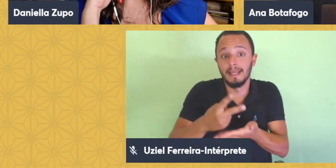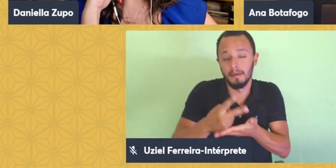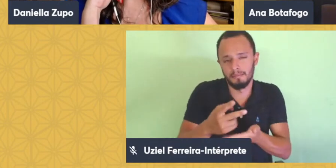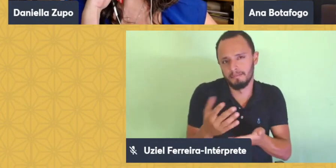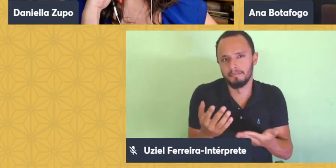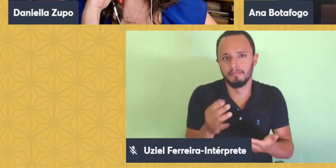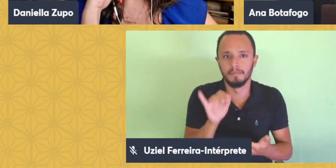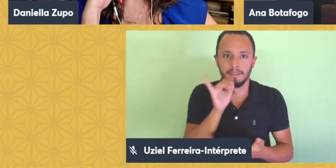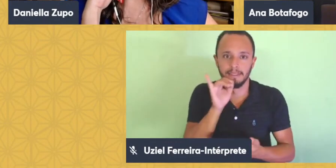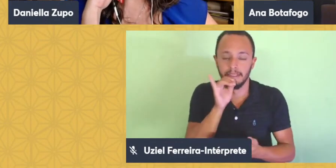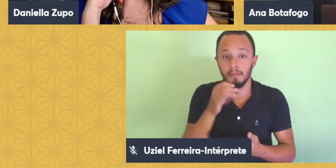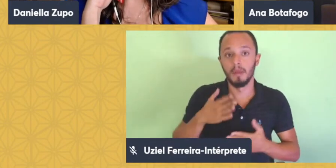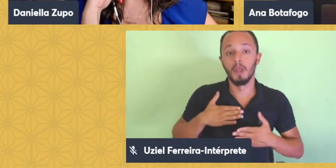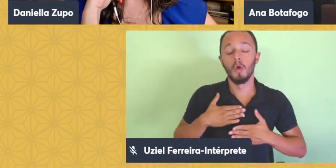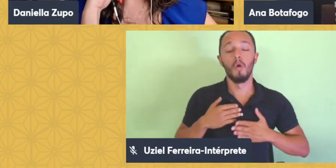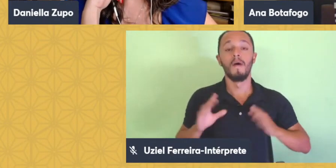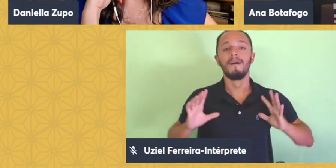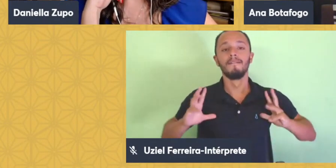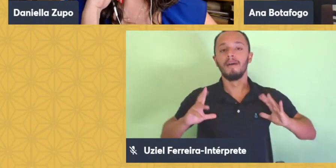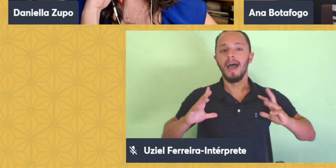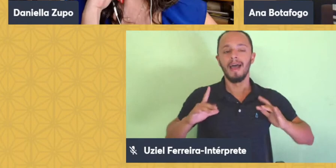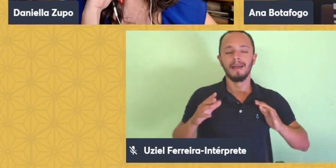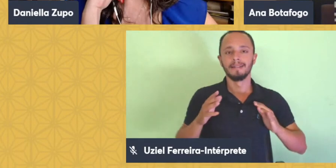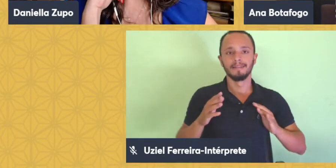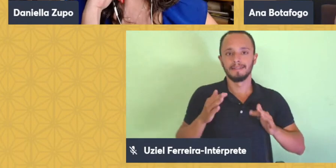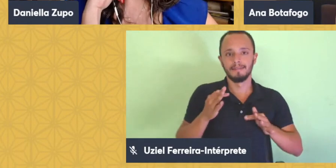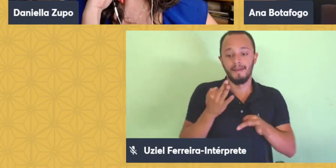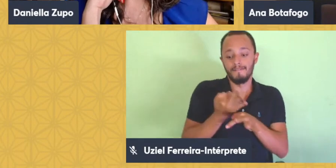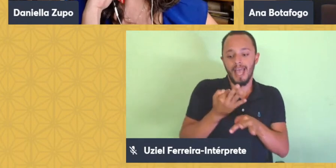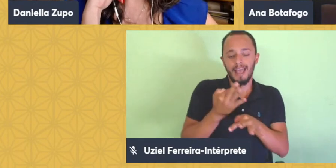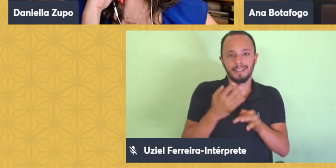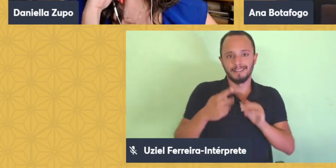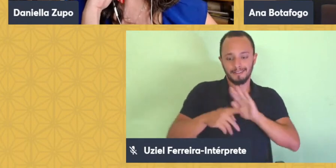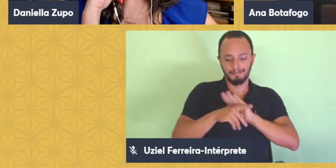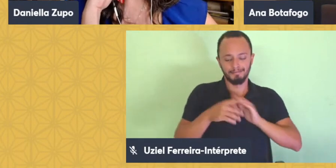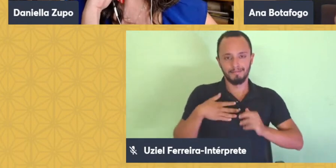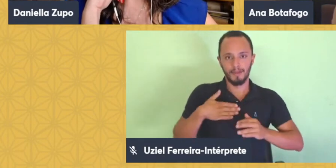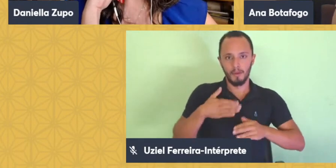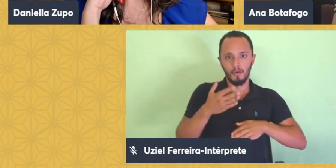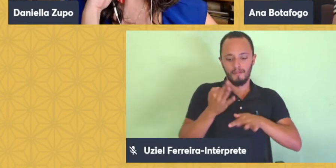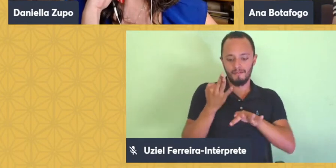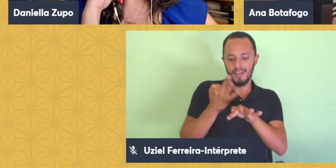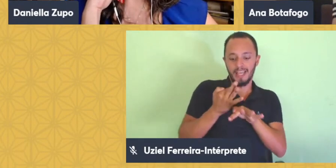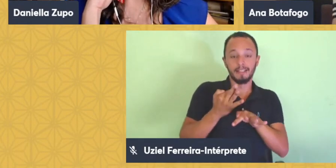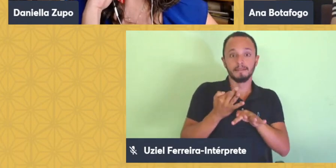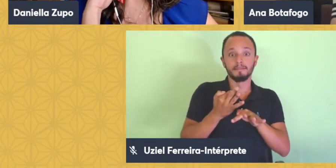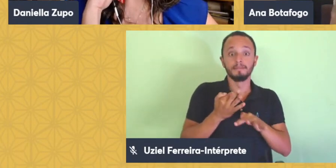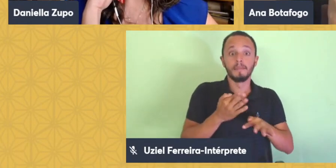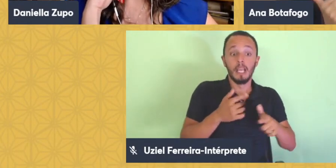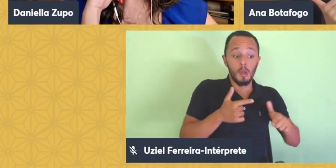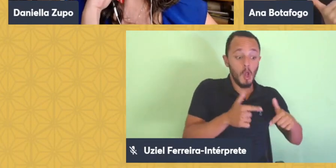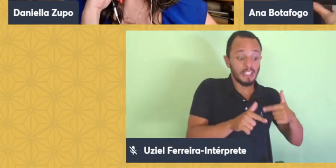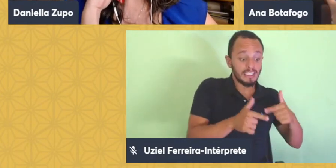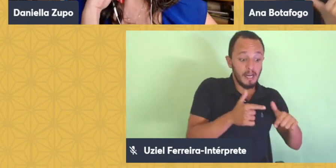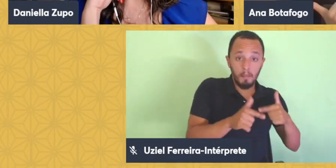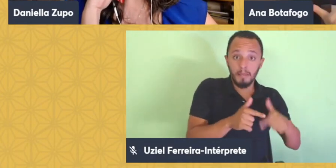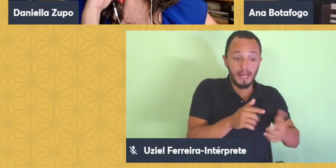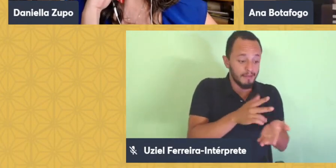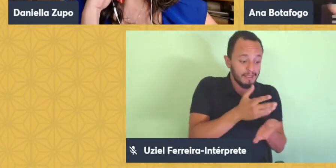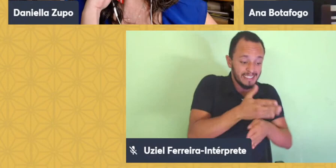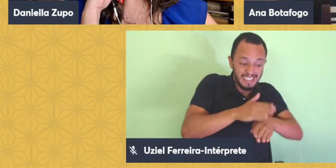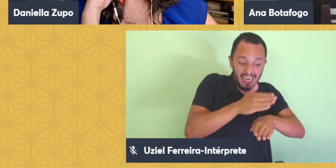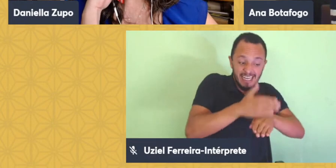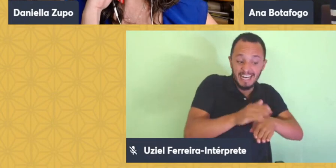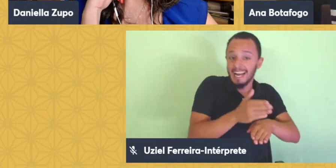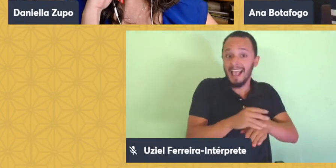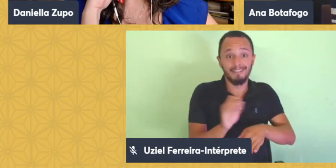eu não tenho tem muitos só tem um dia de descanso é muito eu nas minhas férias eu diminuir a carga horária mas eu fazia aula